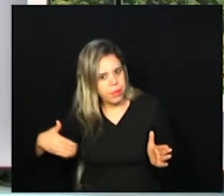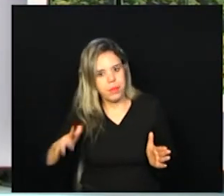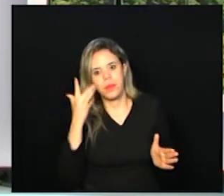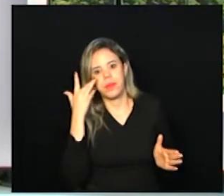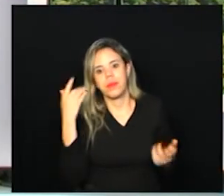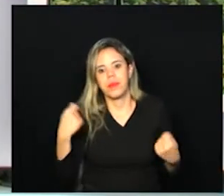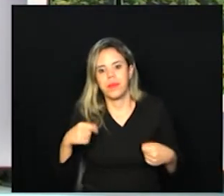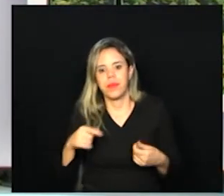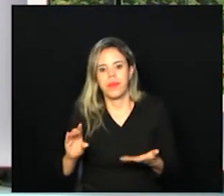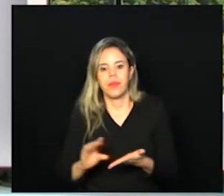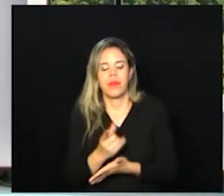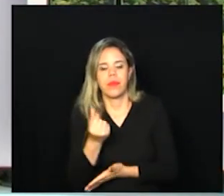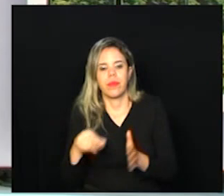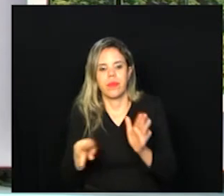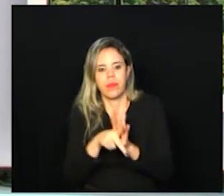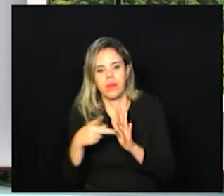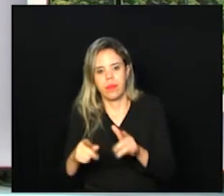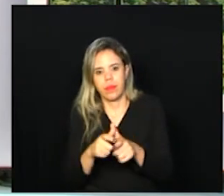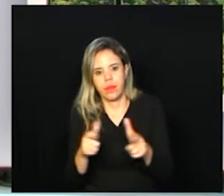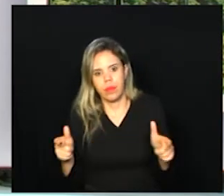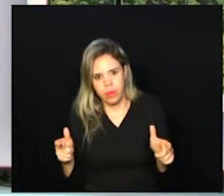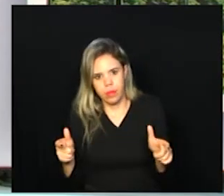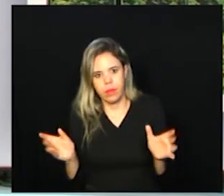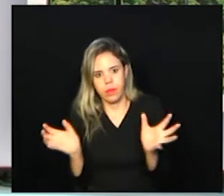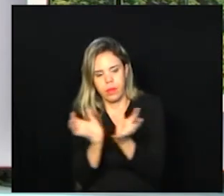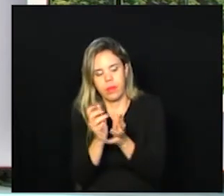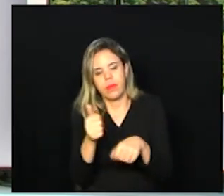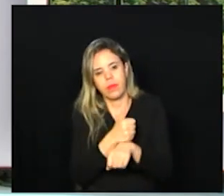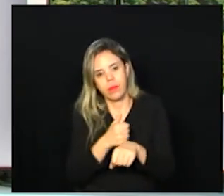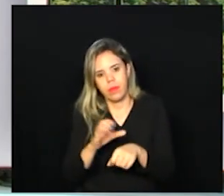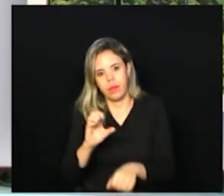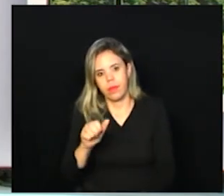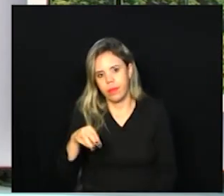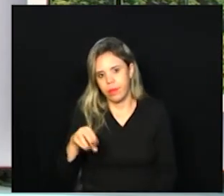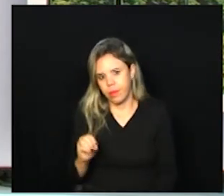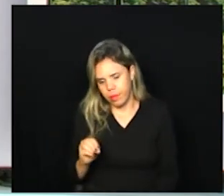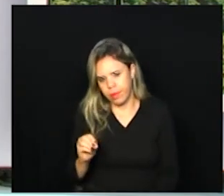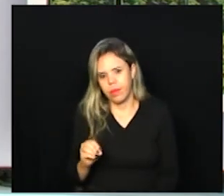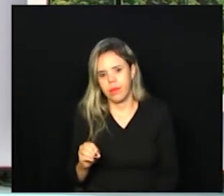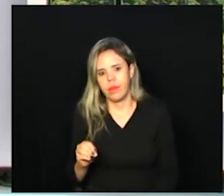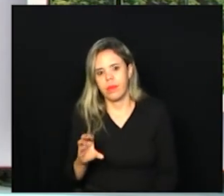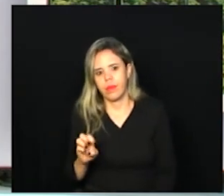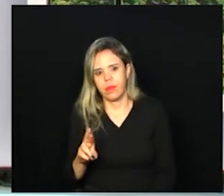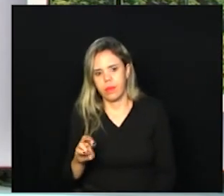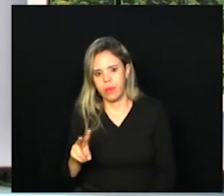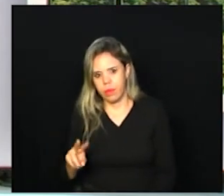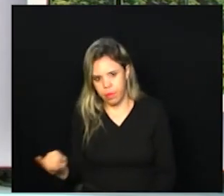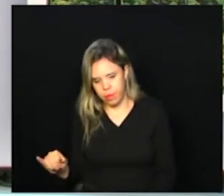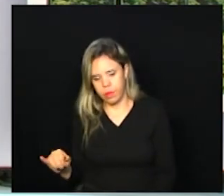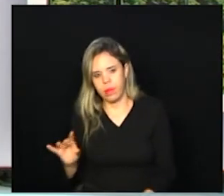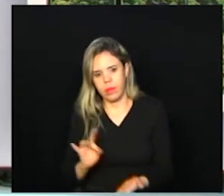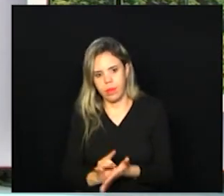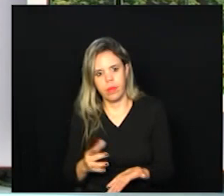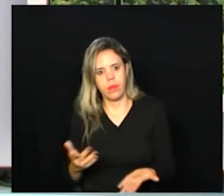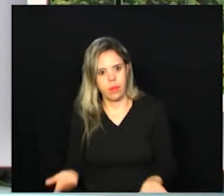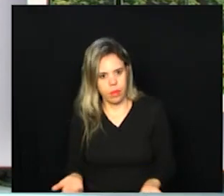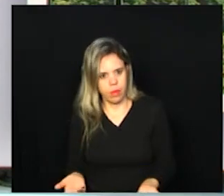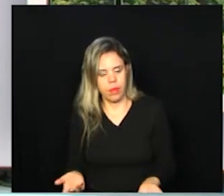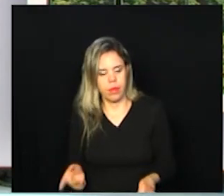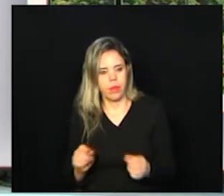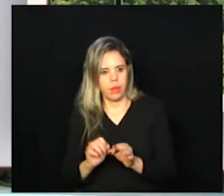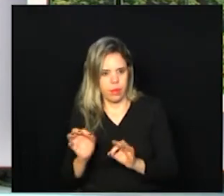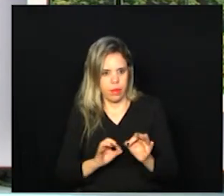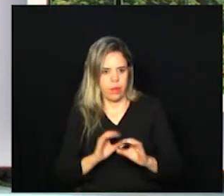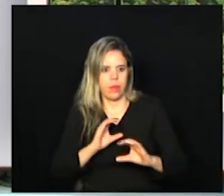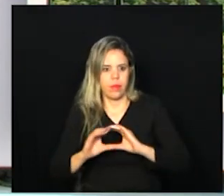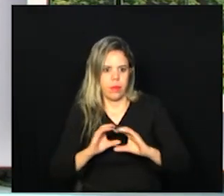precisa ter verba específica, a gente precisa ampliar a equipe de SEAMO, precisa ampliar a equipe do SERAV, consolidar o SERAV, fazer a